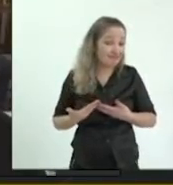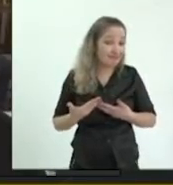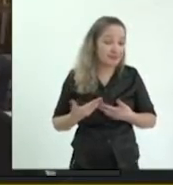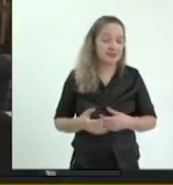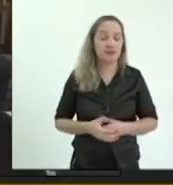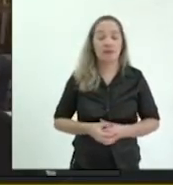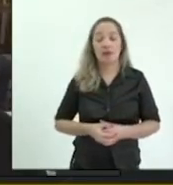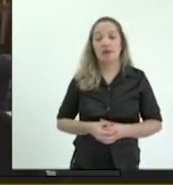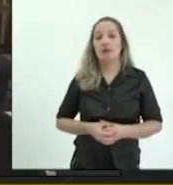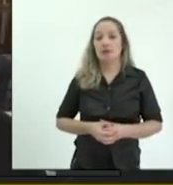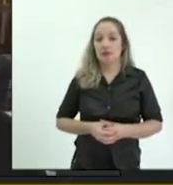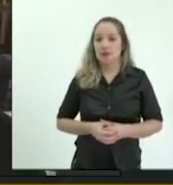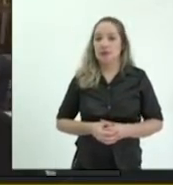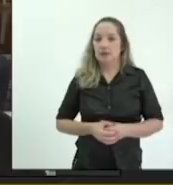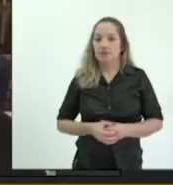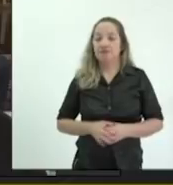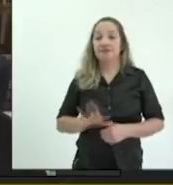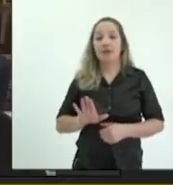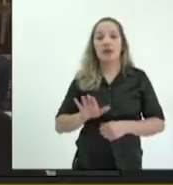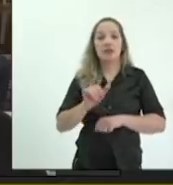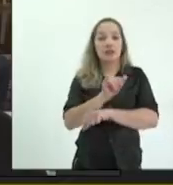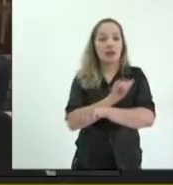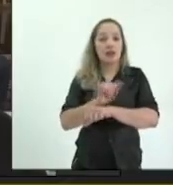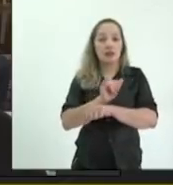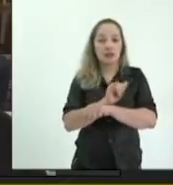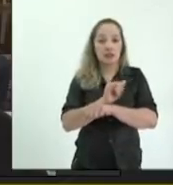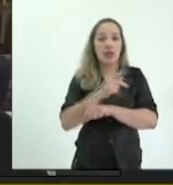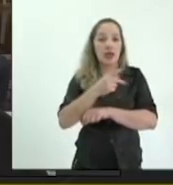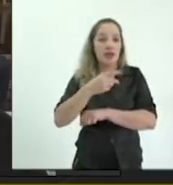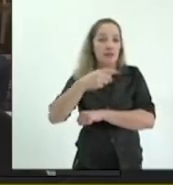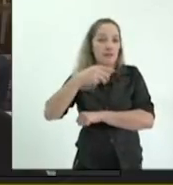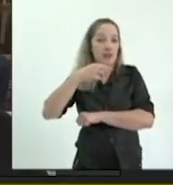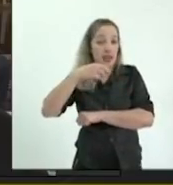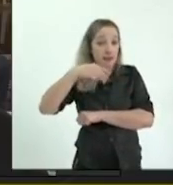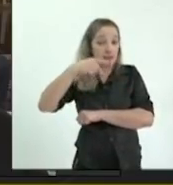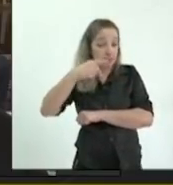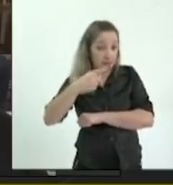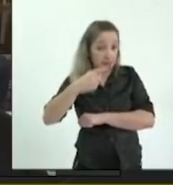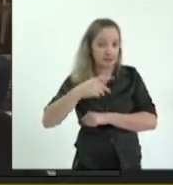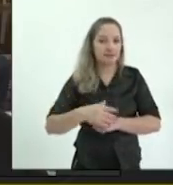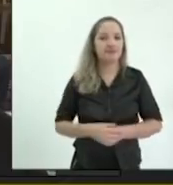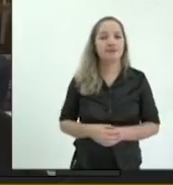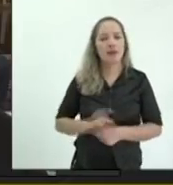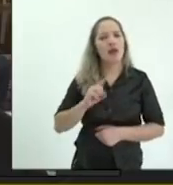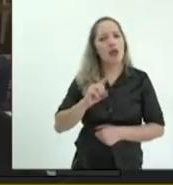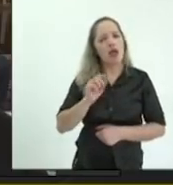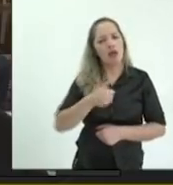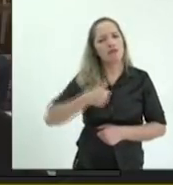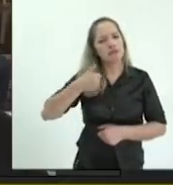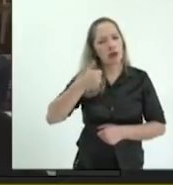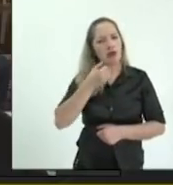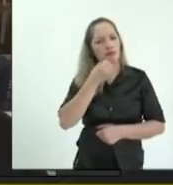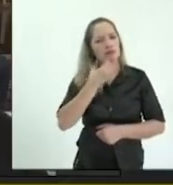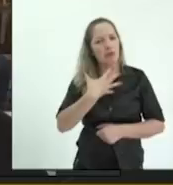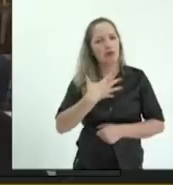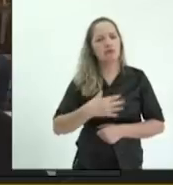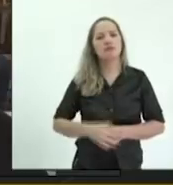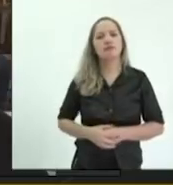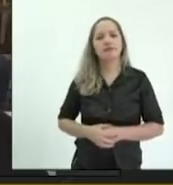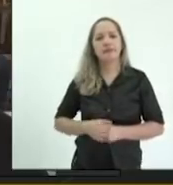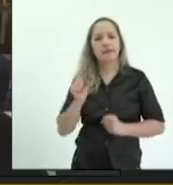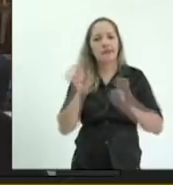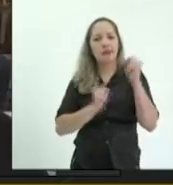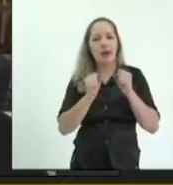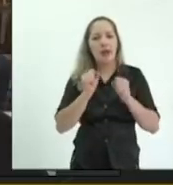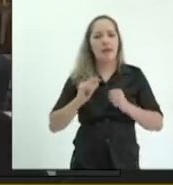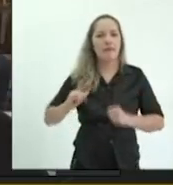positiva, ou é positiva, porque ainda não foi aprovada, como você mesmo disse ainda, mas ela é positiva para as companhias aéreas, isso é verdade. A gente